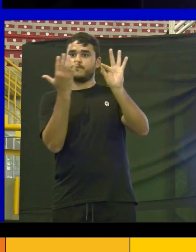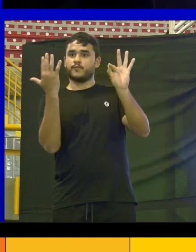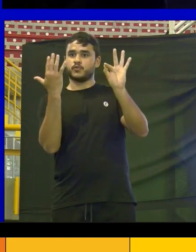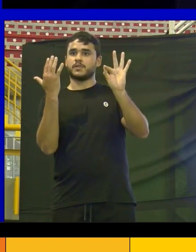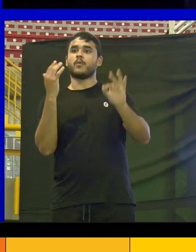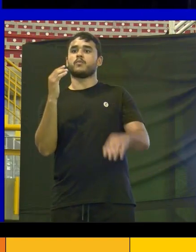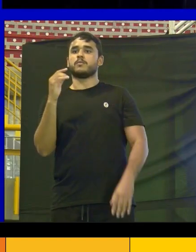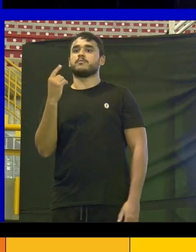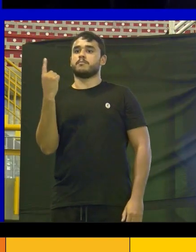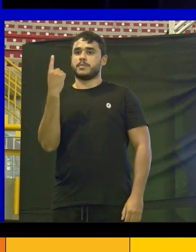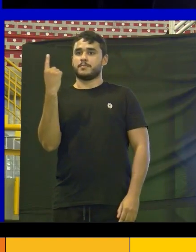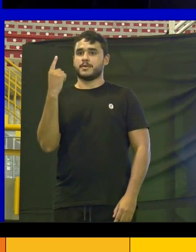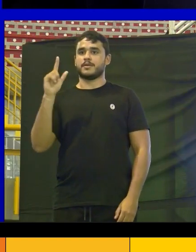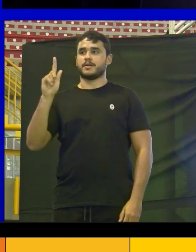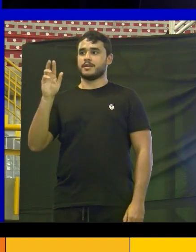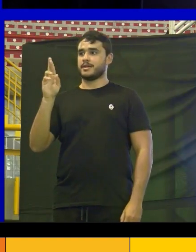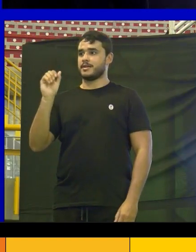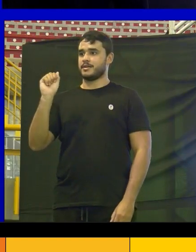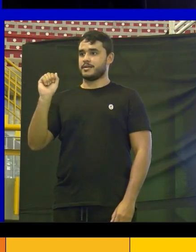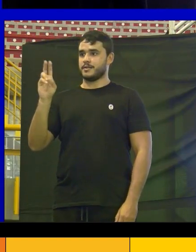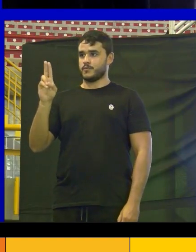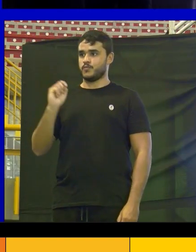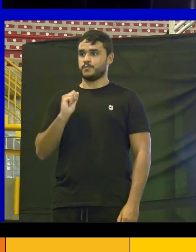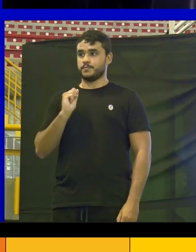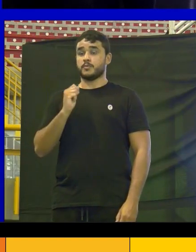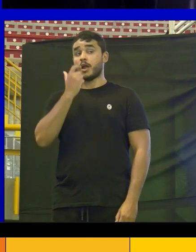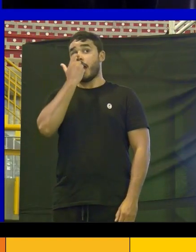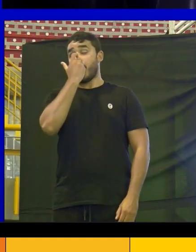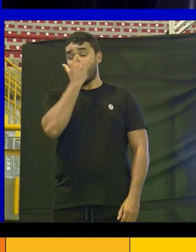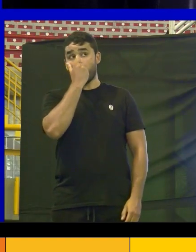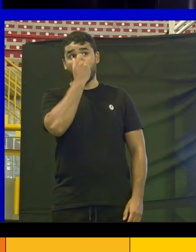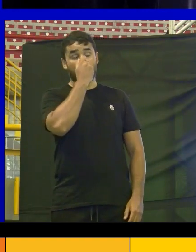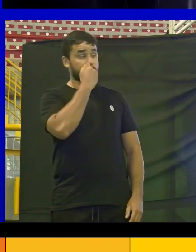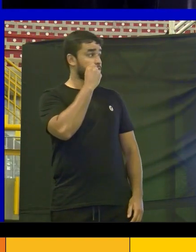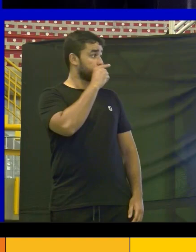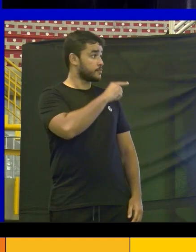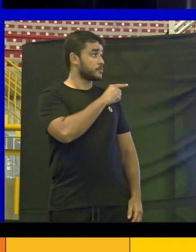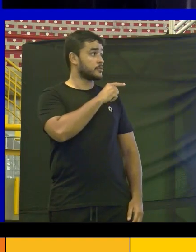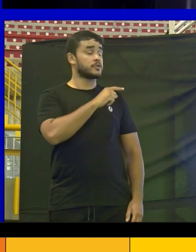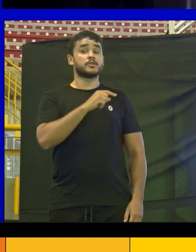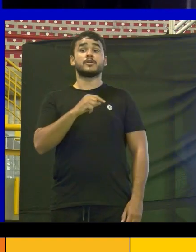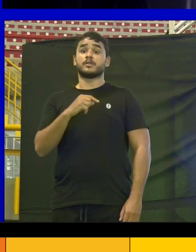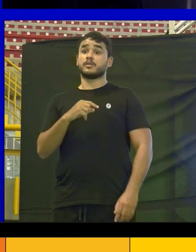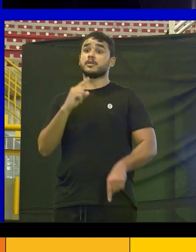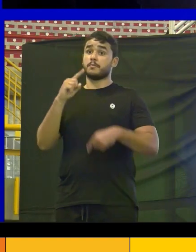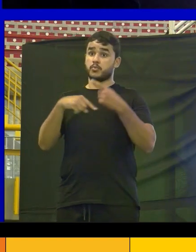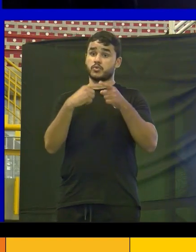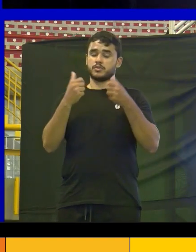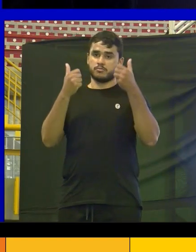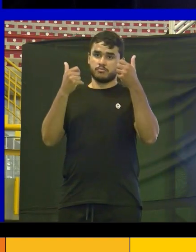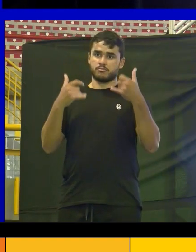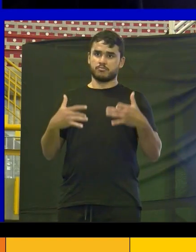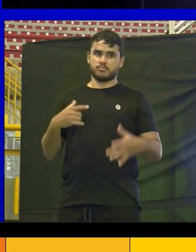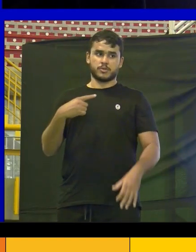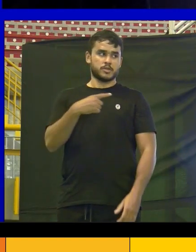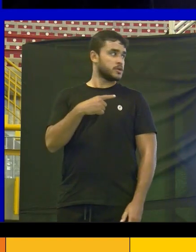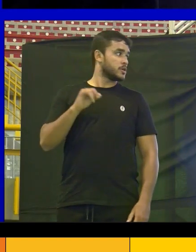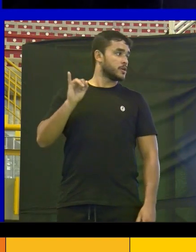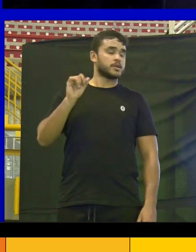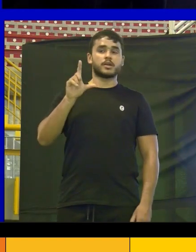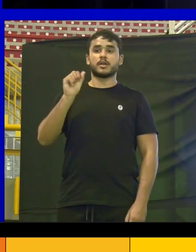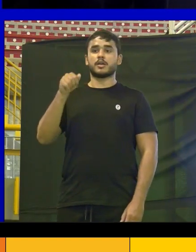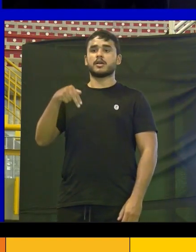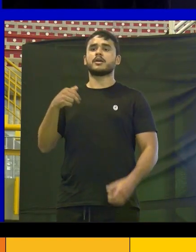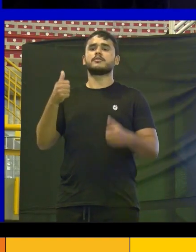Se nós temos uma função do primeiro grau, o Ilan, logo na próxima questão de física, ele vai trazer